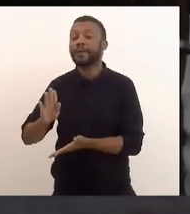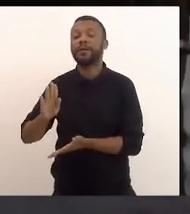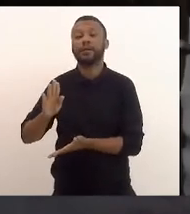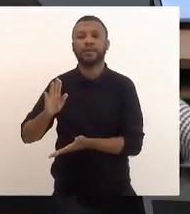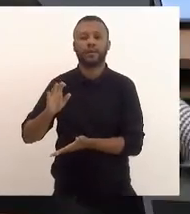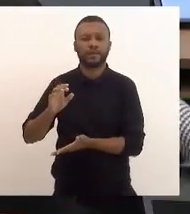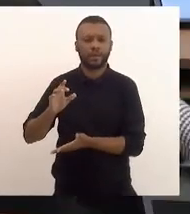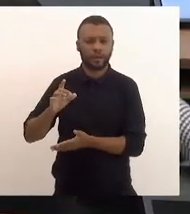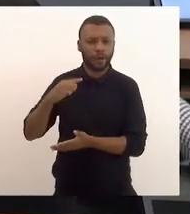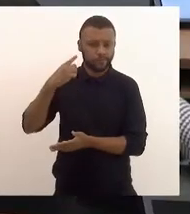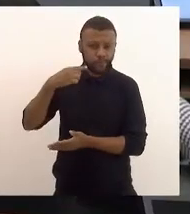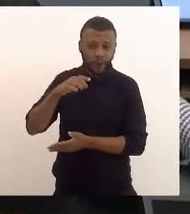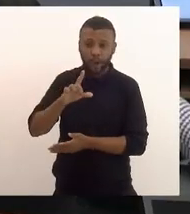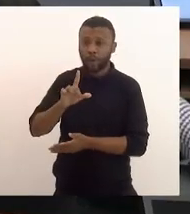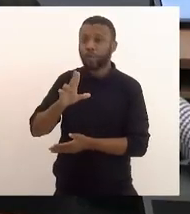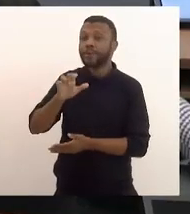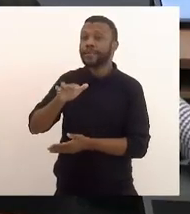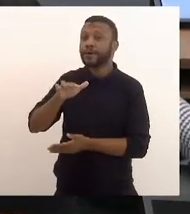Bandeira